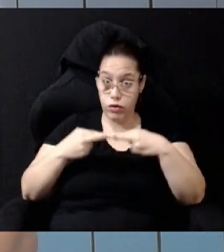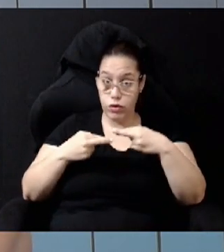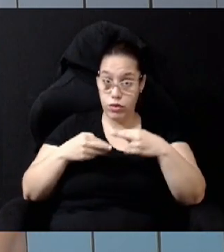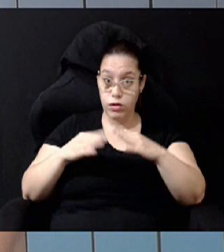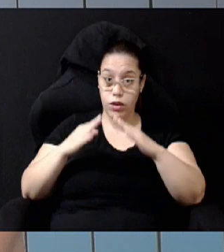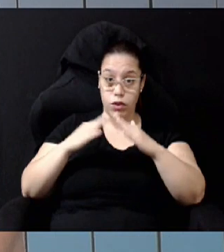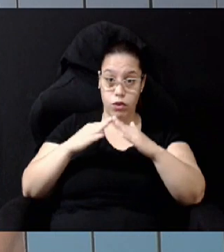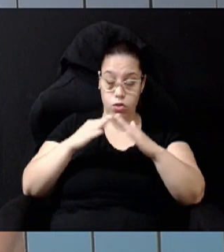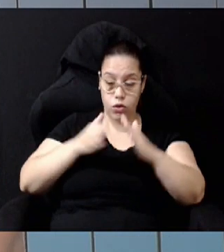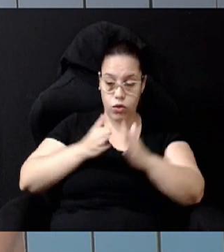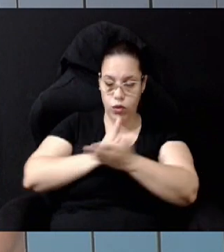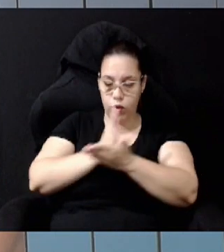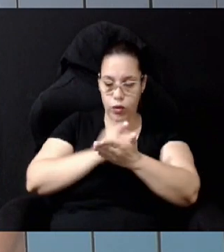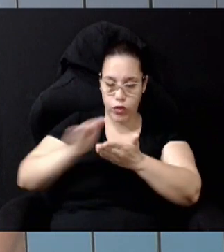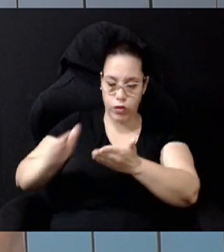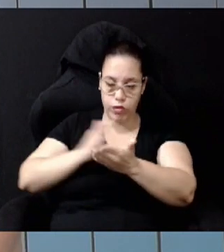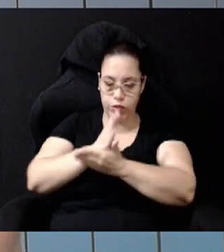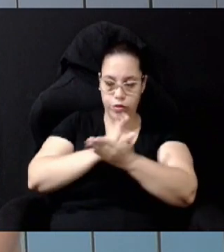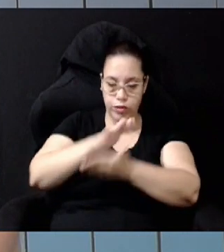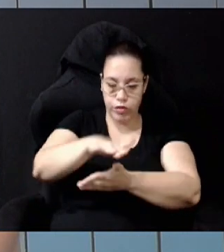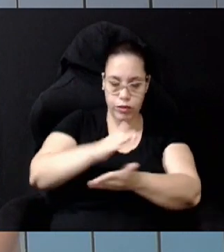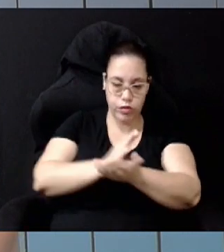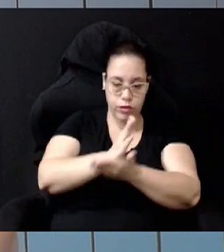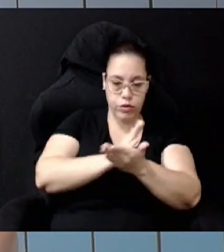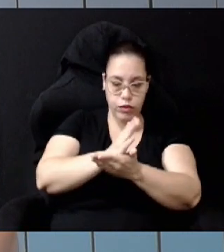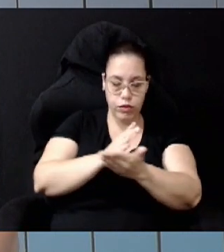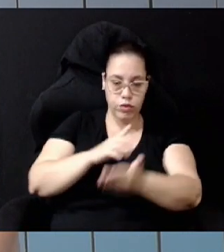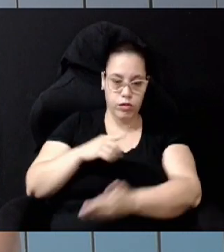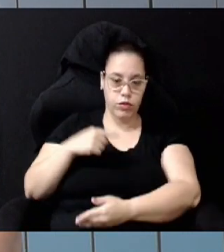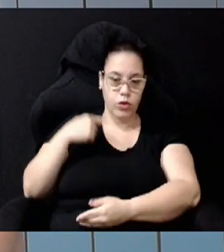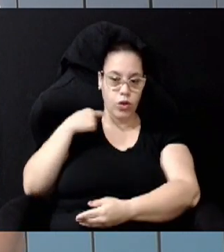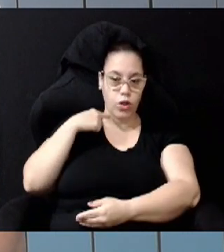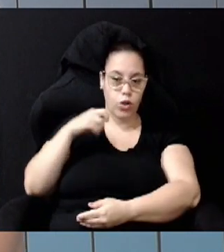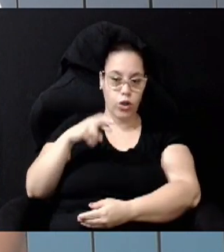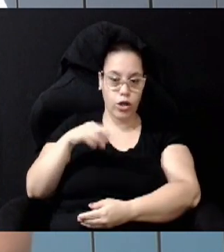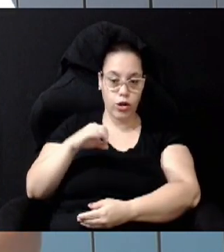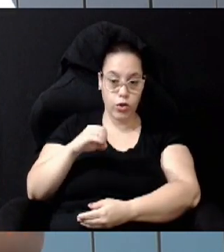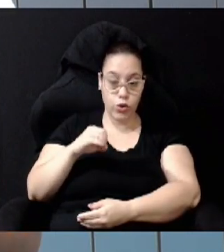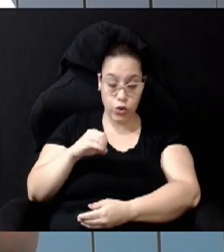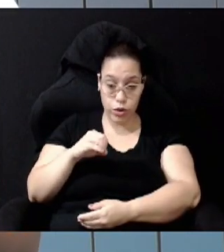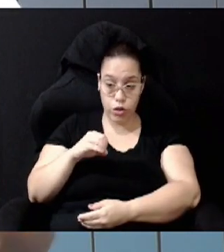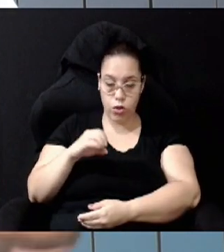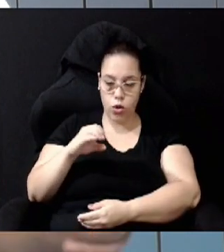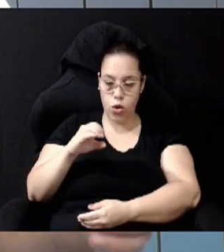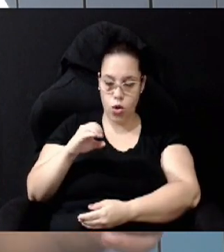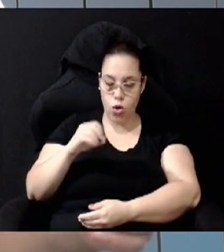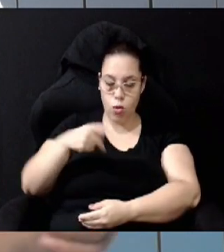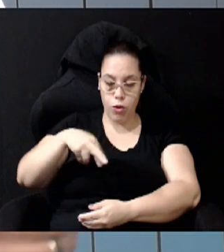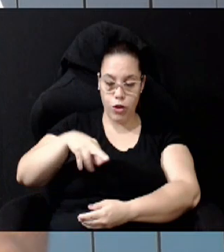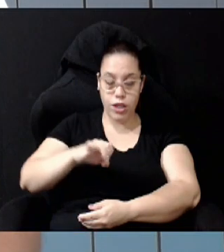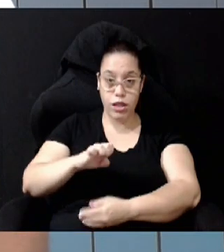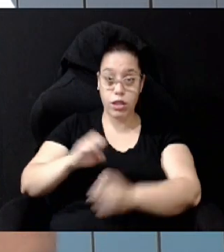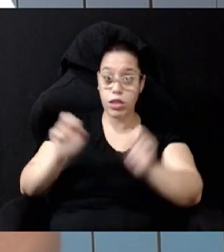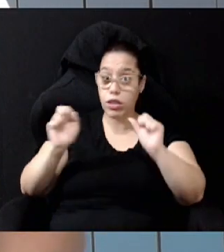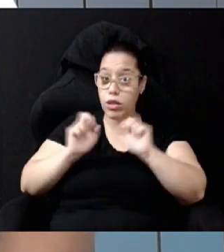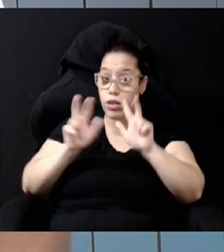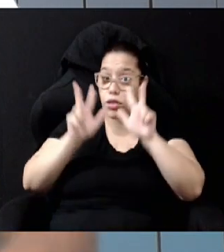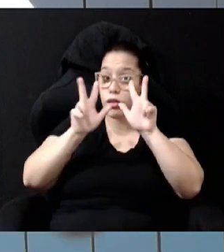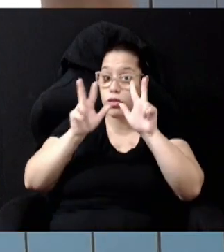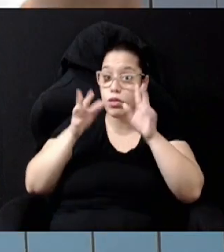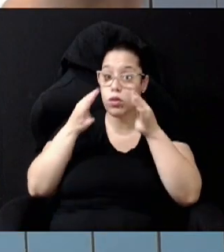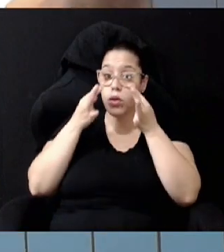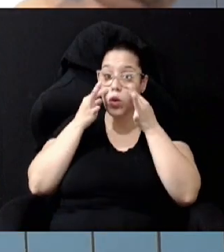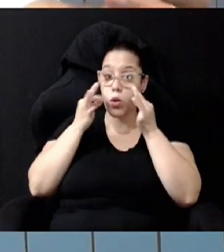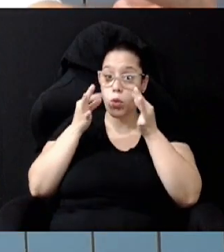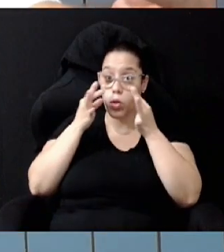separação do lixo orgânico, que pode servir como compostagem. E chama a atenção, Gabriel, os participantes aqui, vejam,